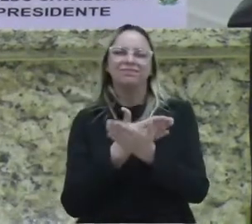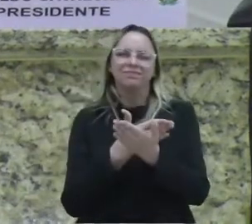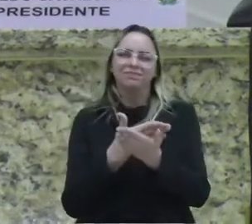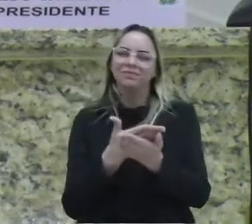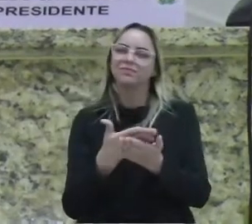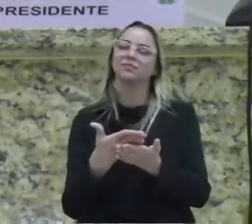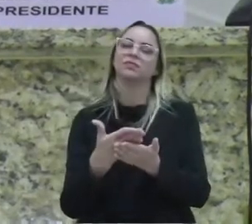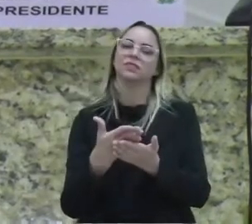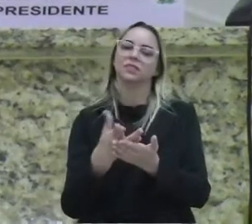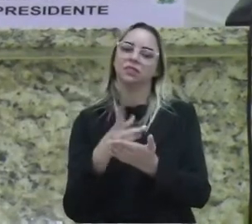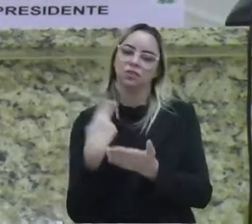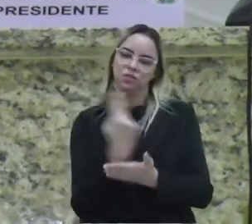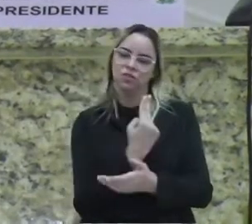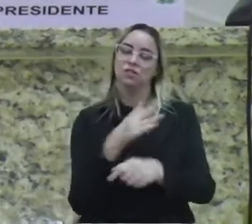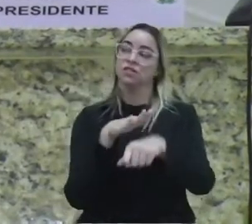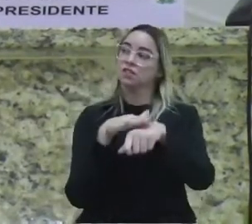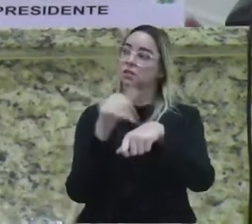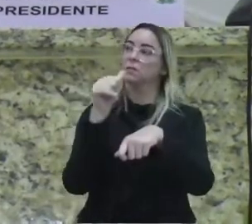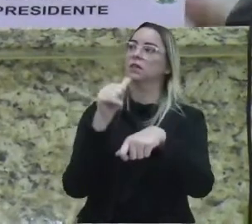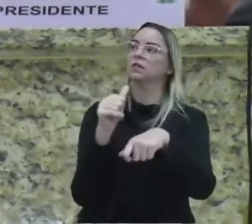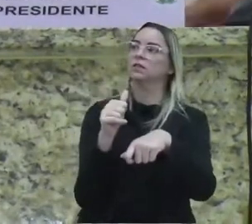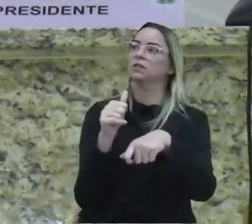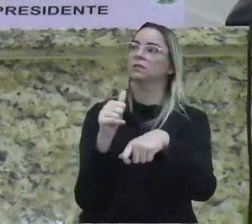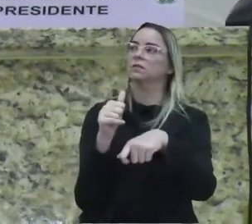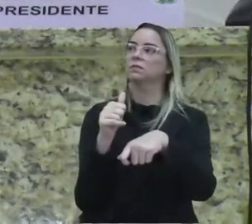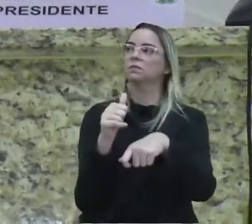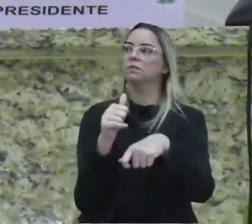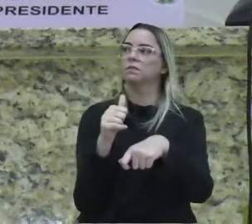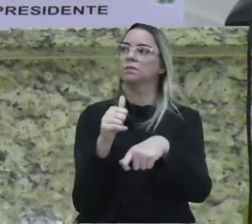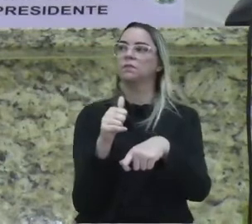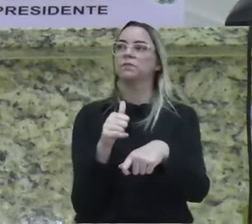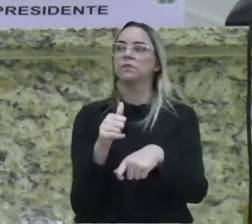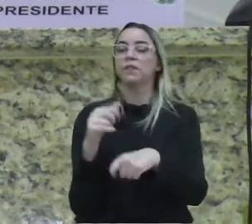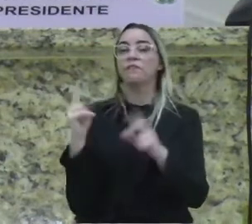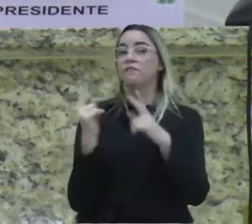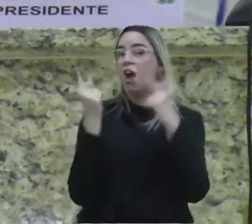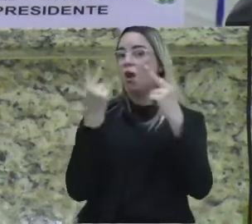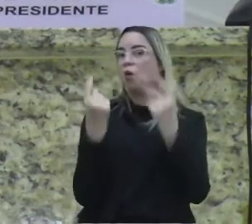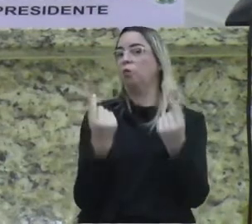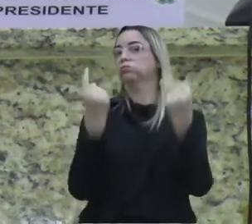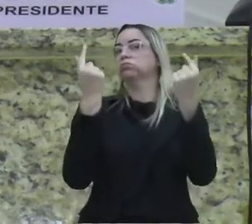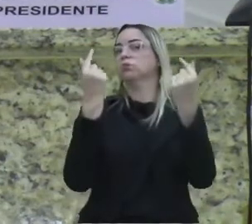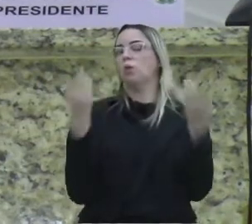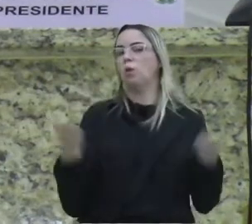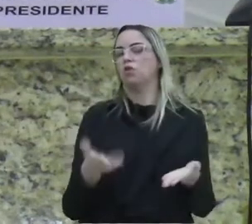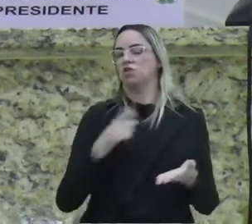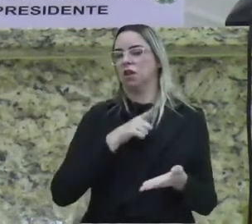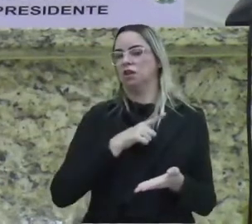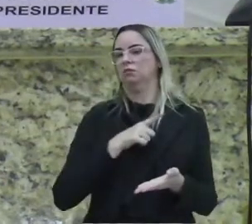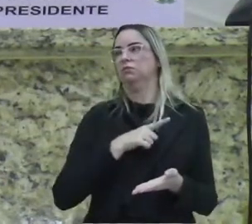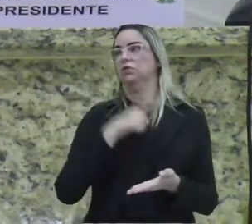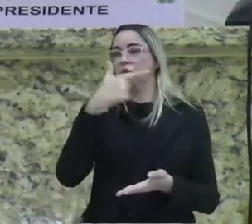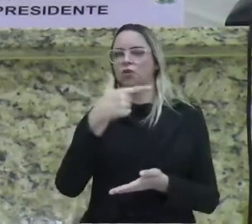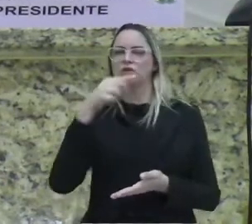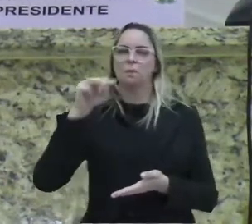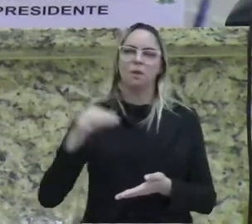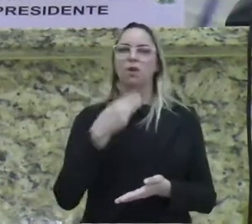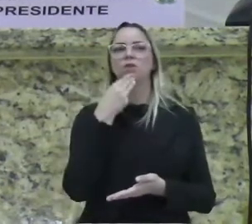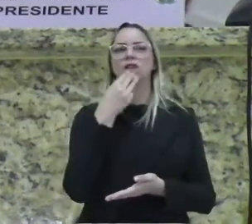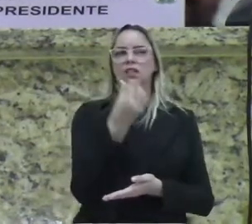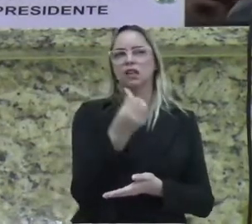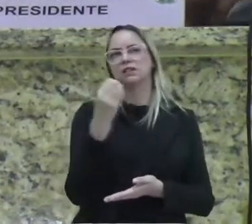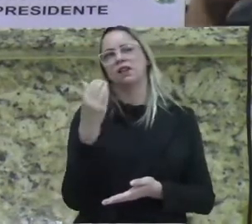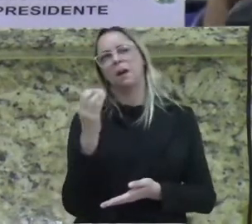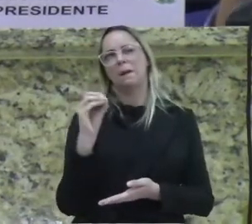nós chamamos, quando a gente viu que tinha em caixa esse valor que tem hoje, né, pouco mais, 2 milhões e 600 e poucos